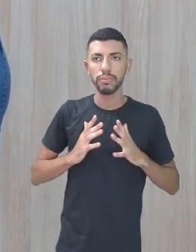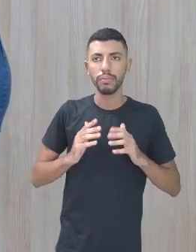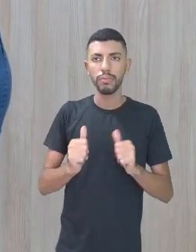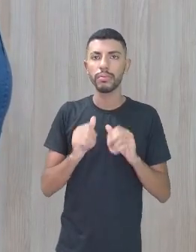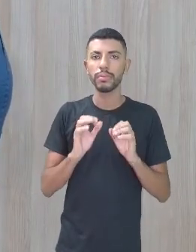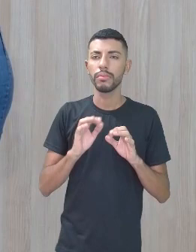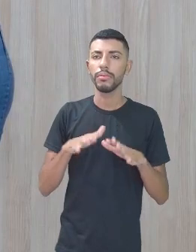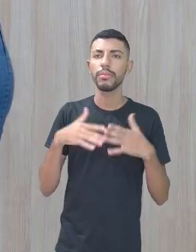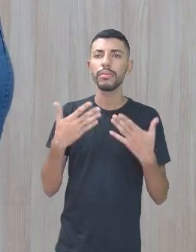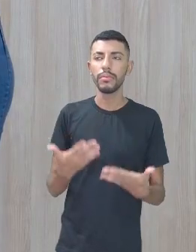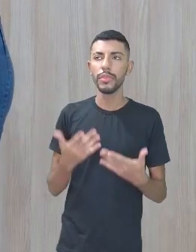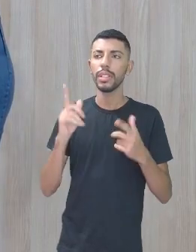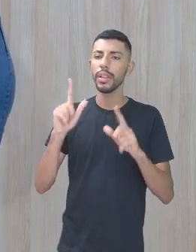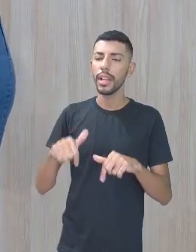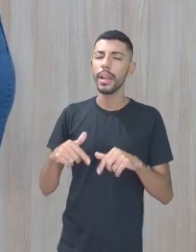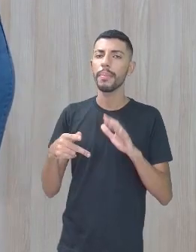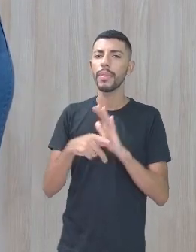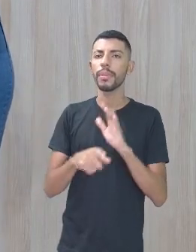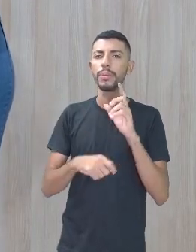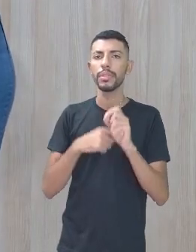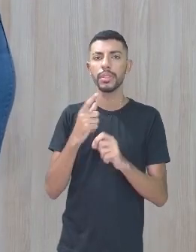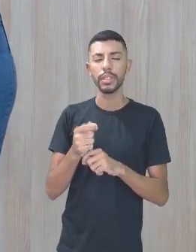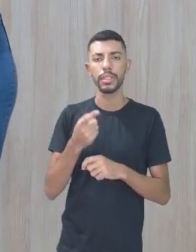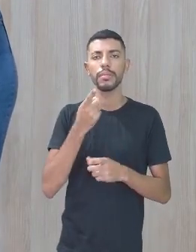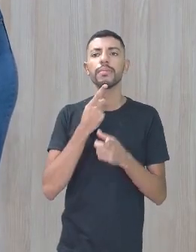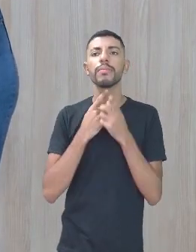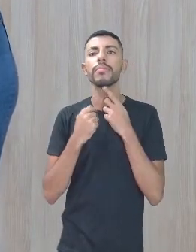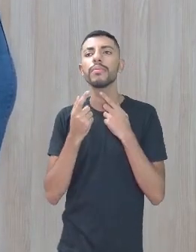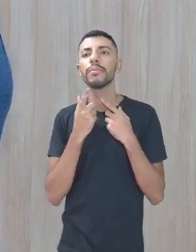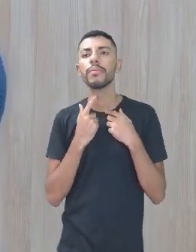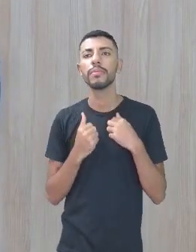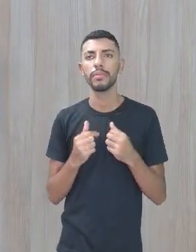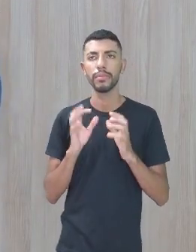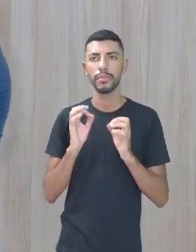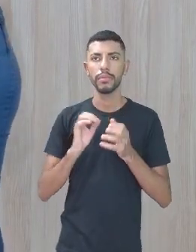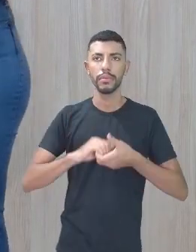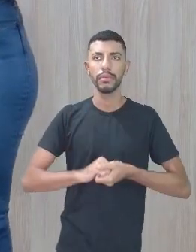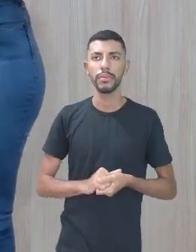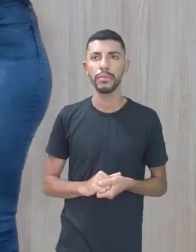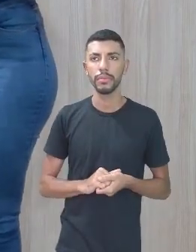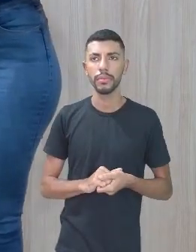aspecto volitivo, essa coisa do desejo, de querer fazer, de se engajar.